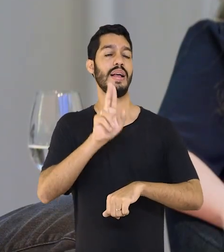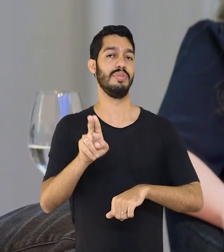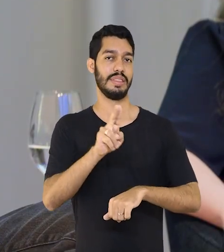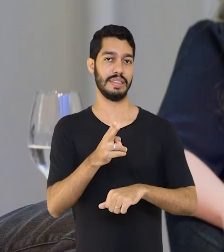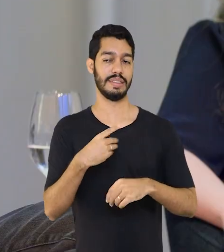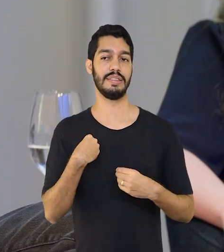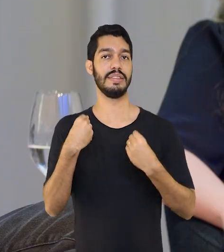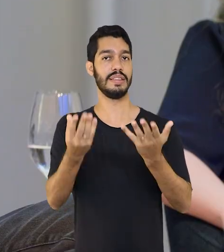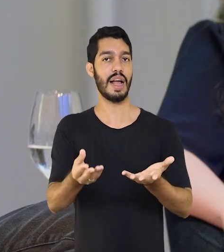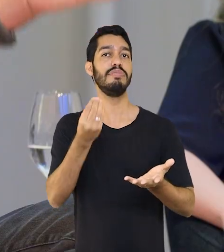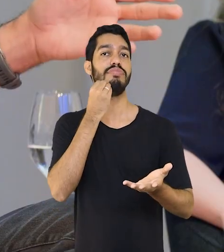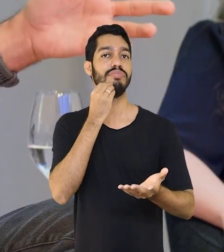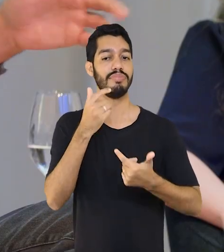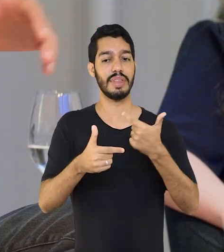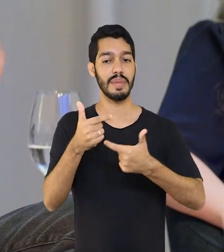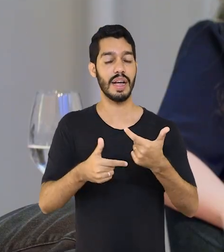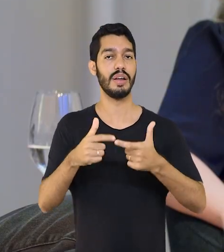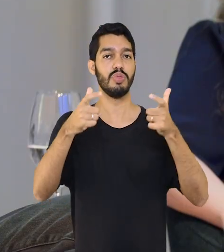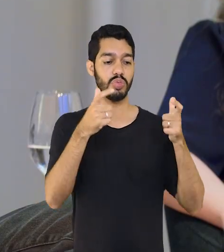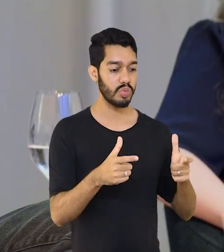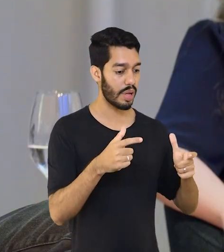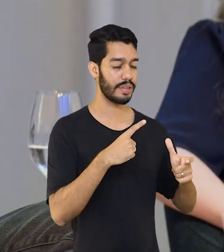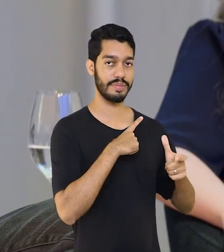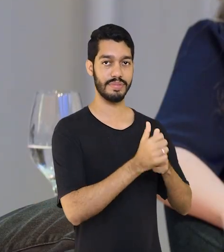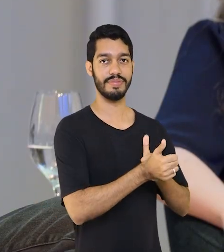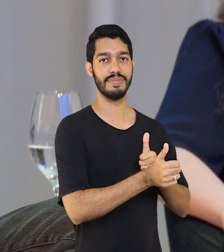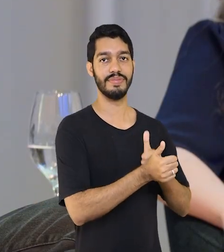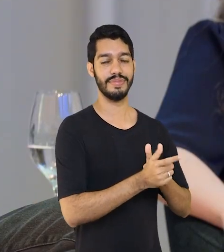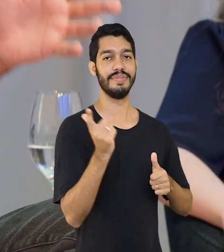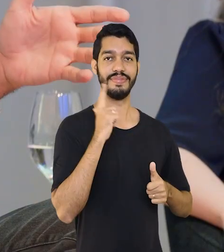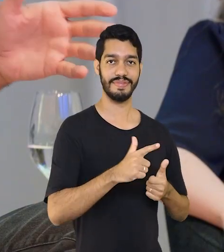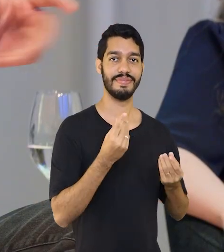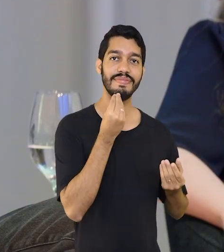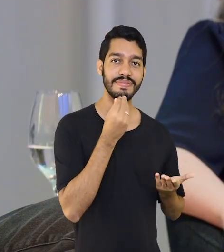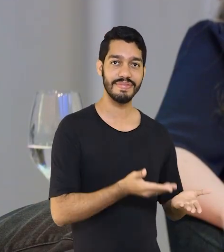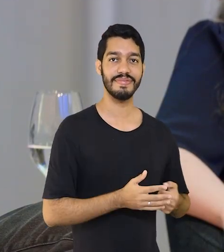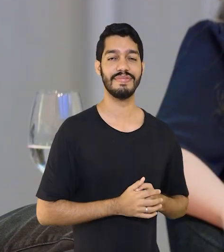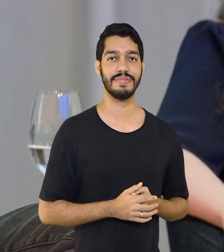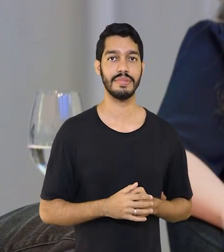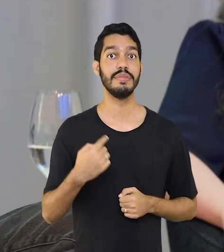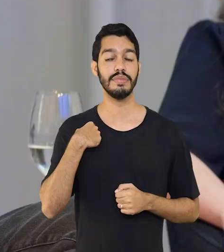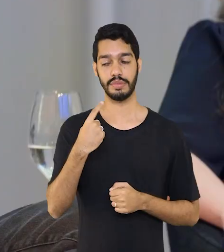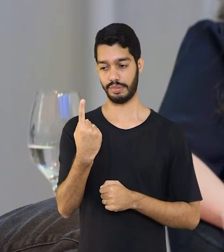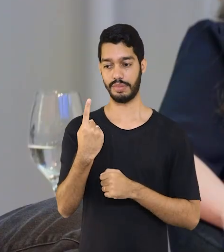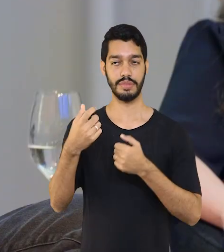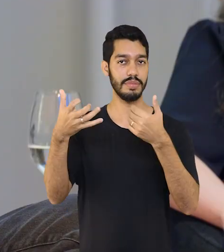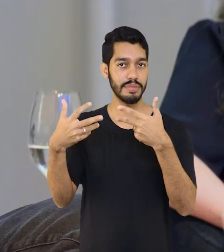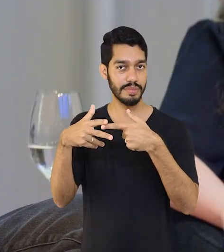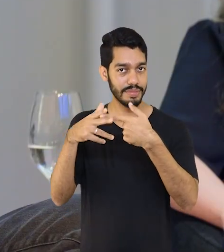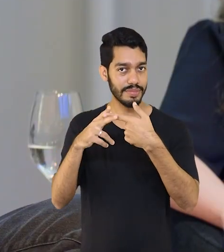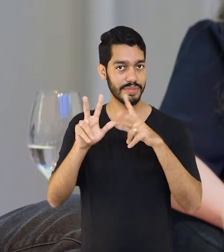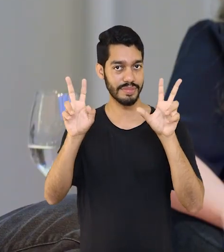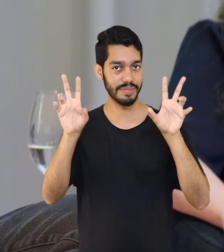eficiente, levando oportunidades de emprego para onde existe a falta deles. E um exemplo disso, já até fazendo um parênteses